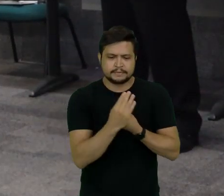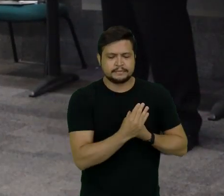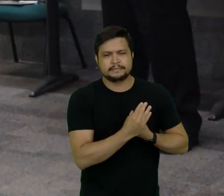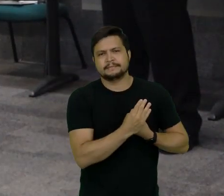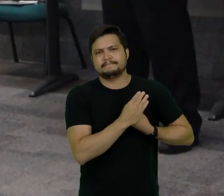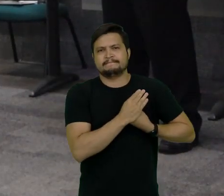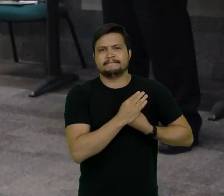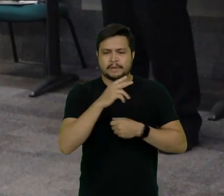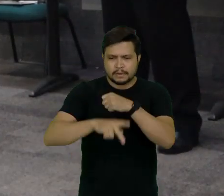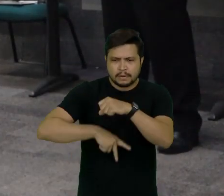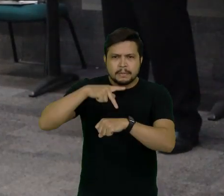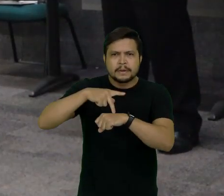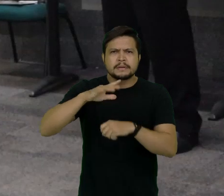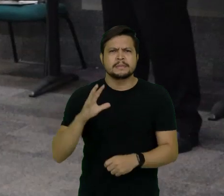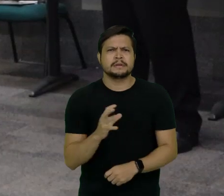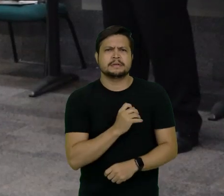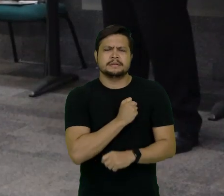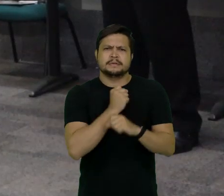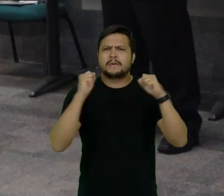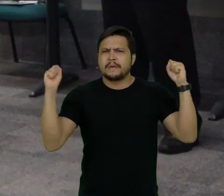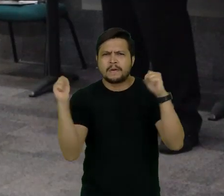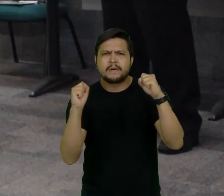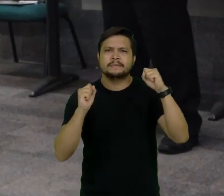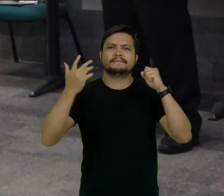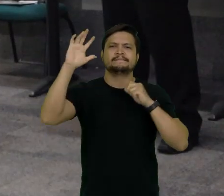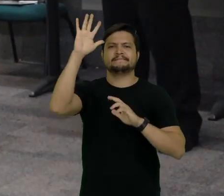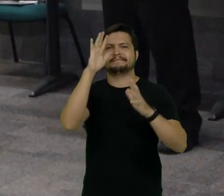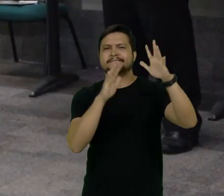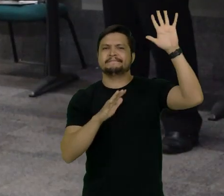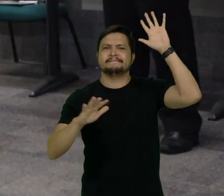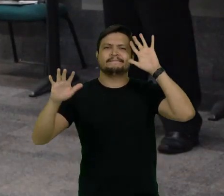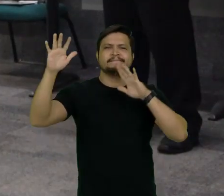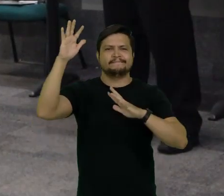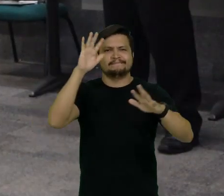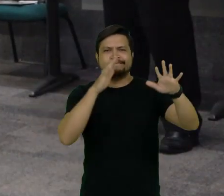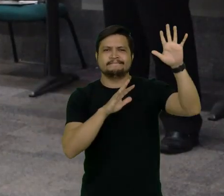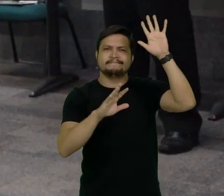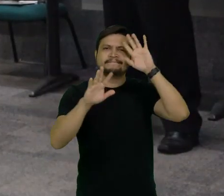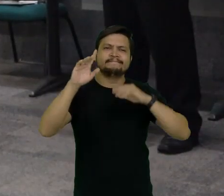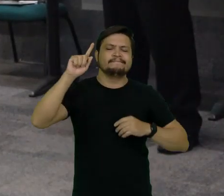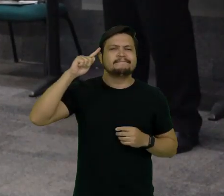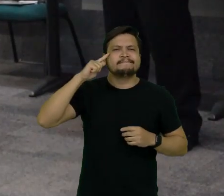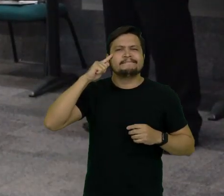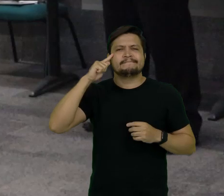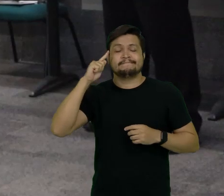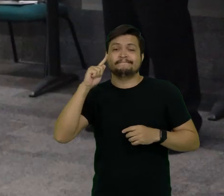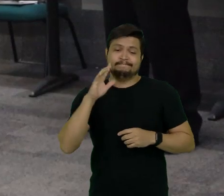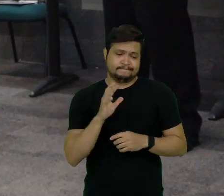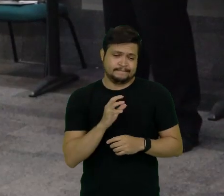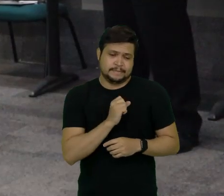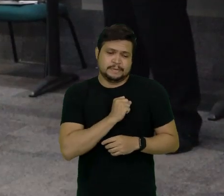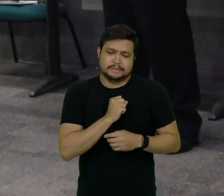do teu seio mais amores. Ó Pátria amada e amada salvação,